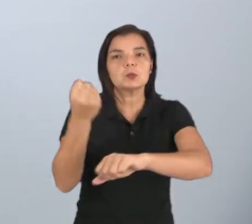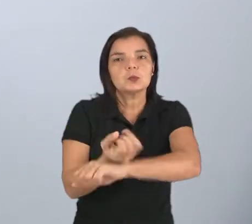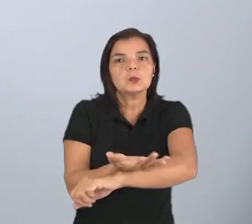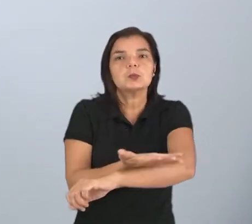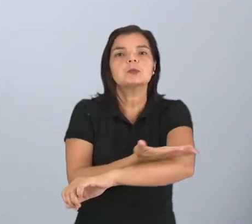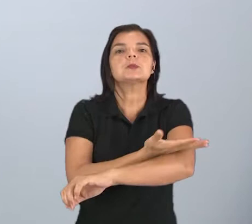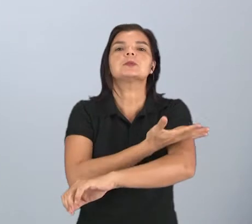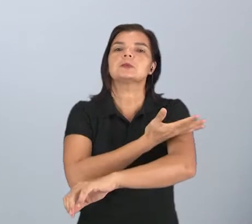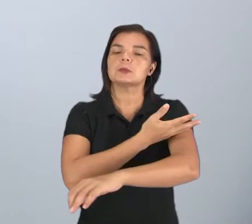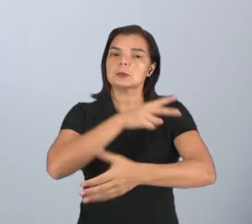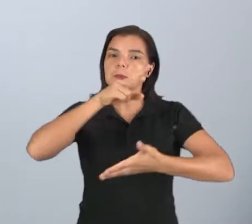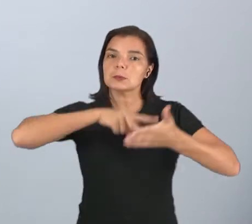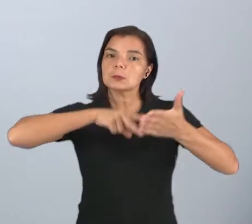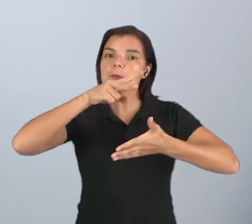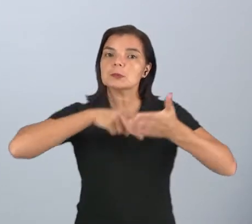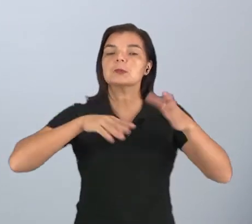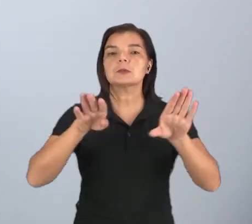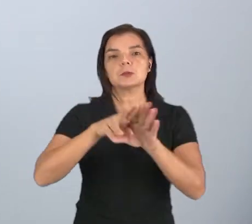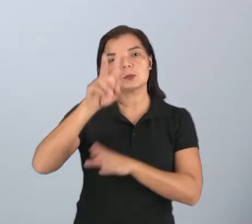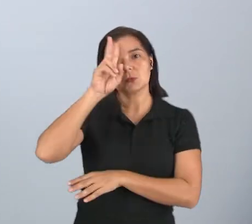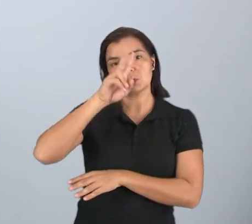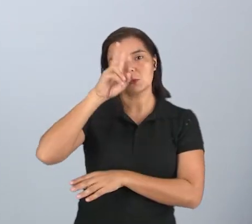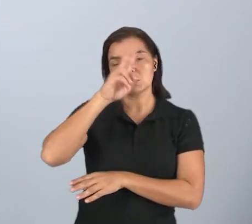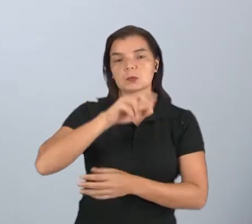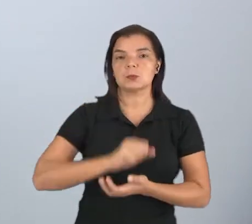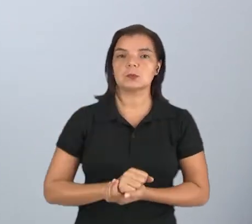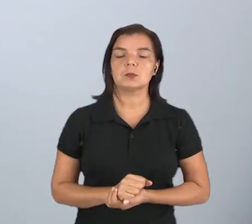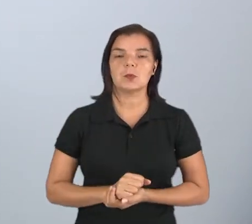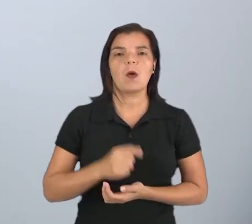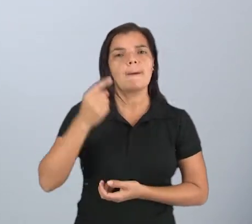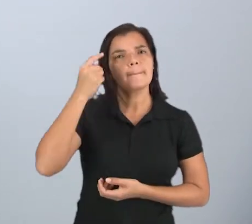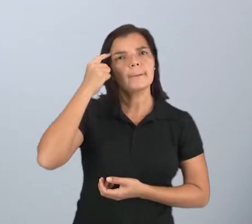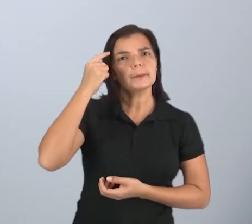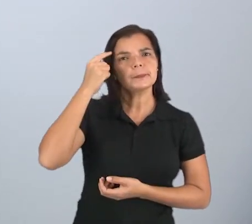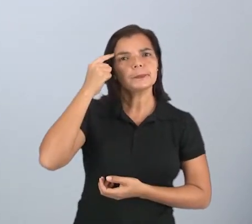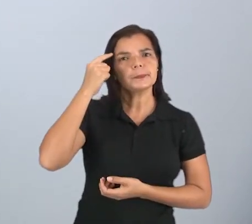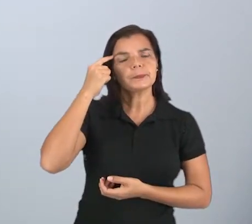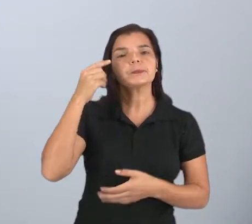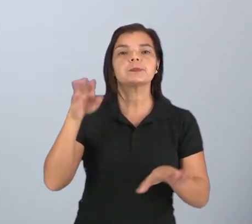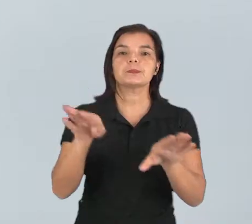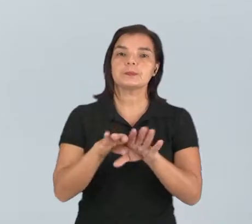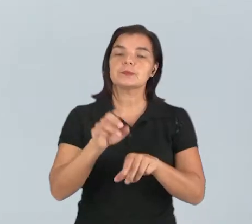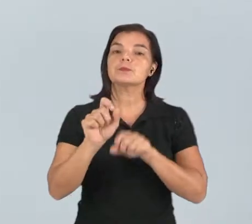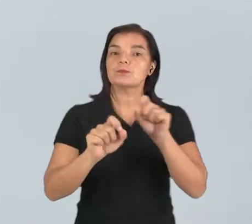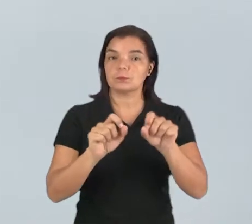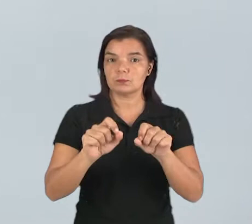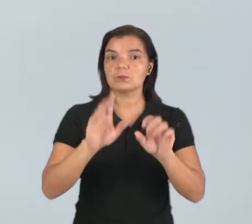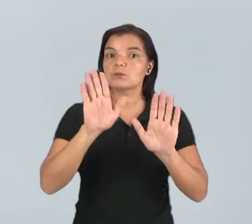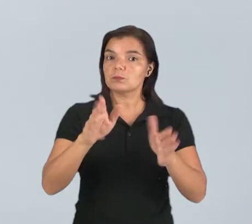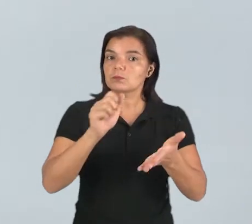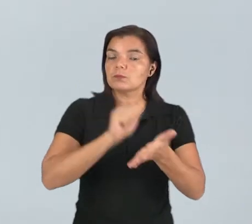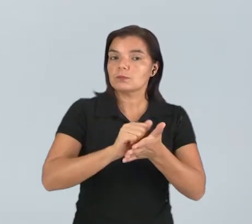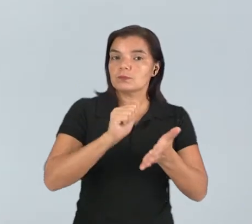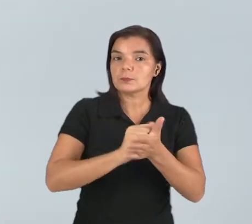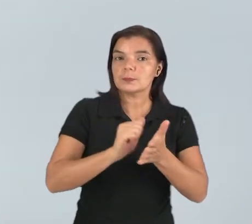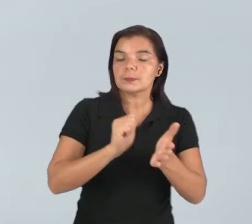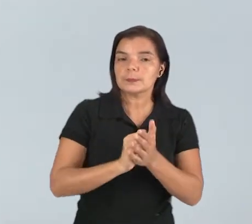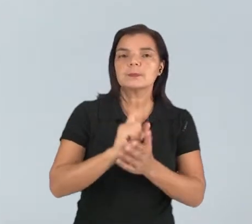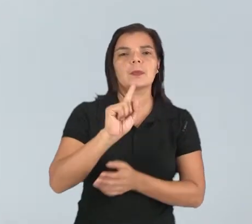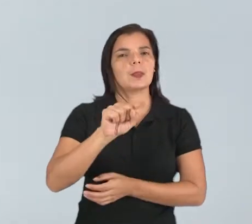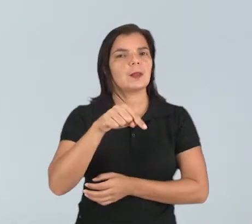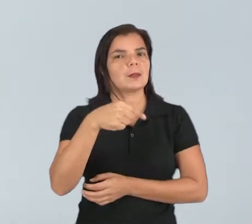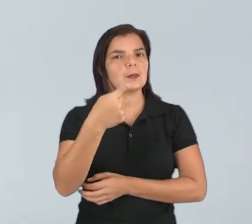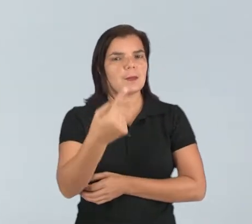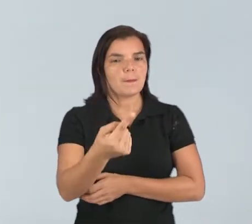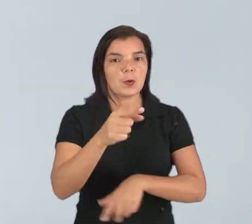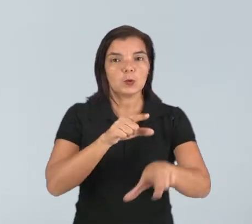emocione com essa leitura, com essa lembrança. Pensando nessa lembrança aí do que eu vou escrever e depois